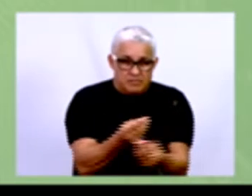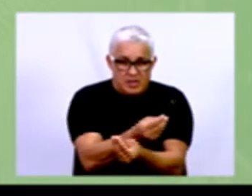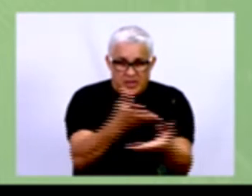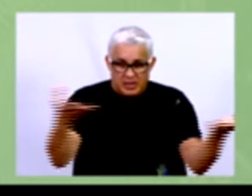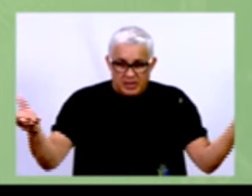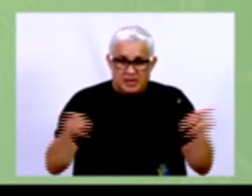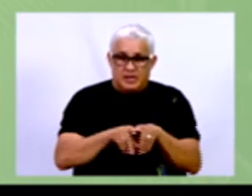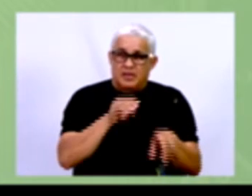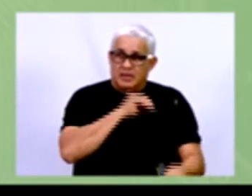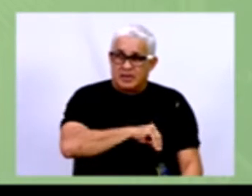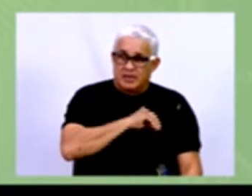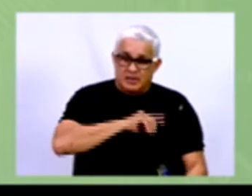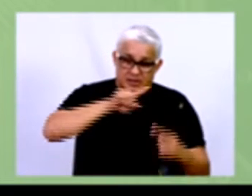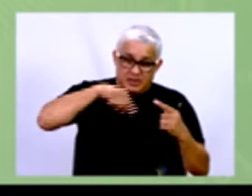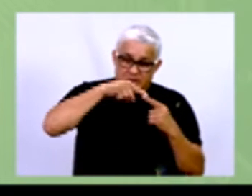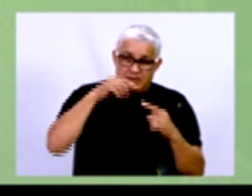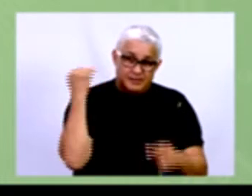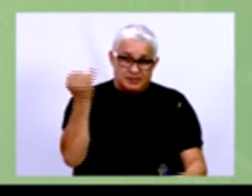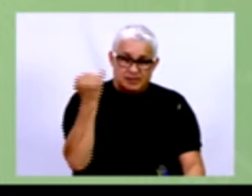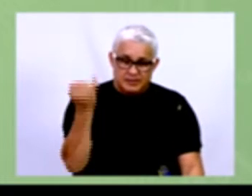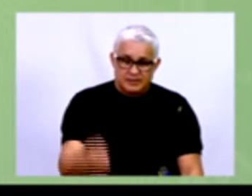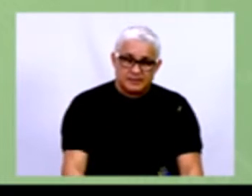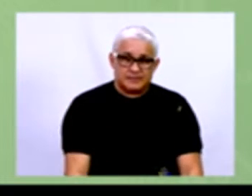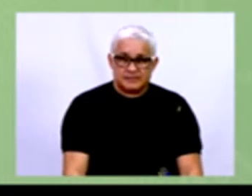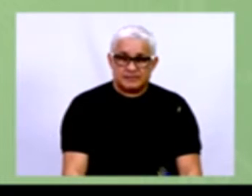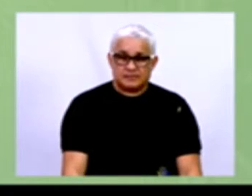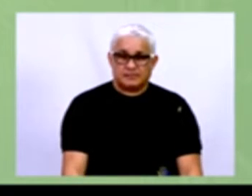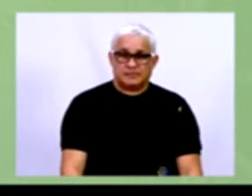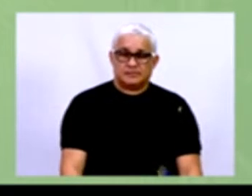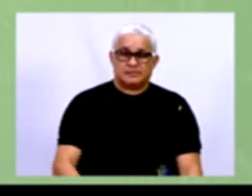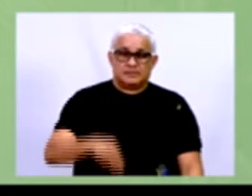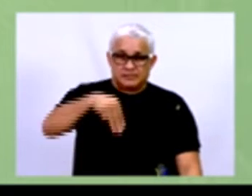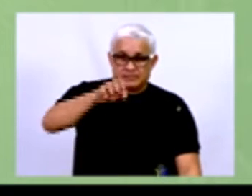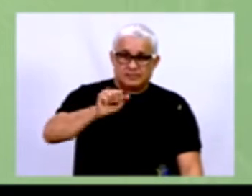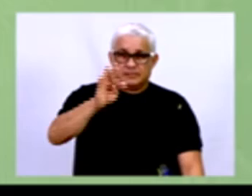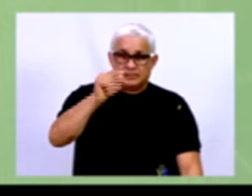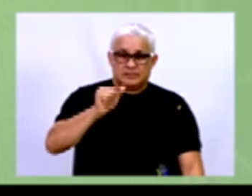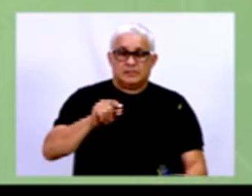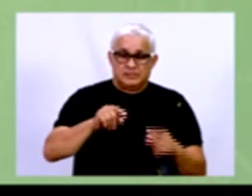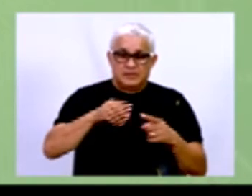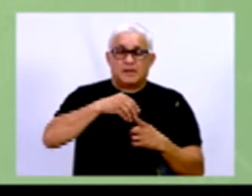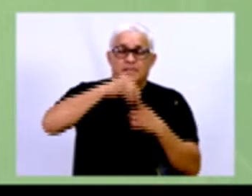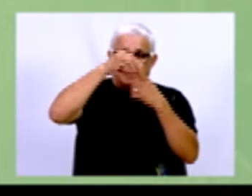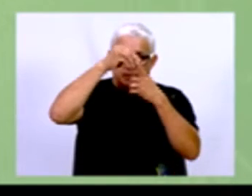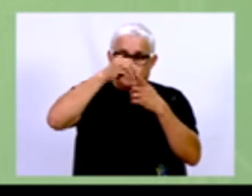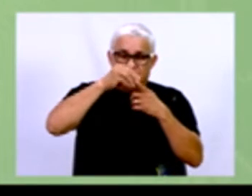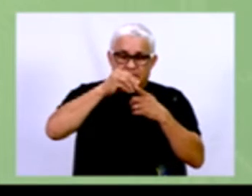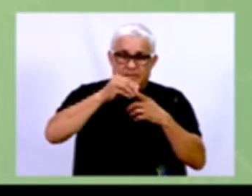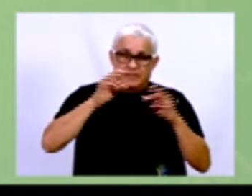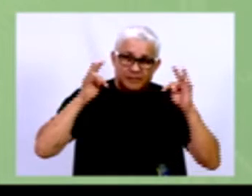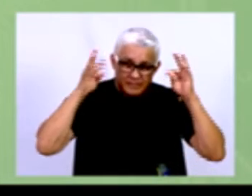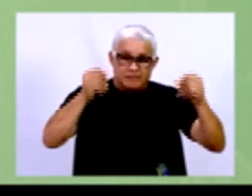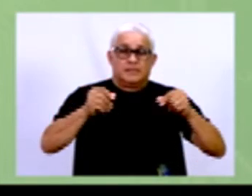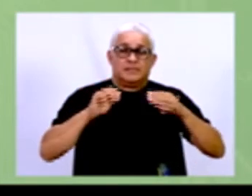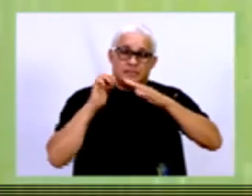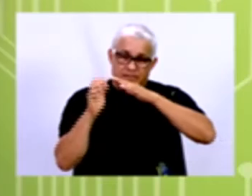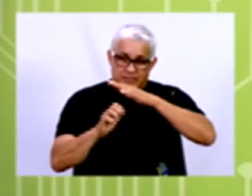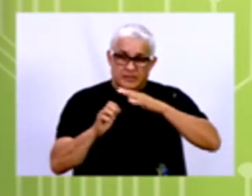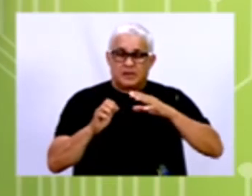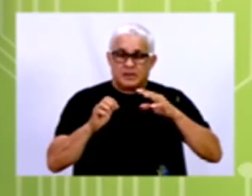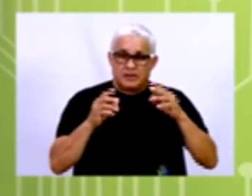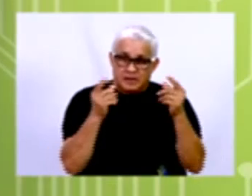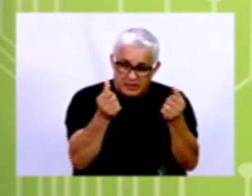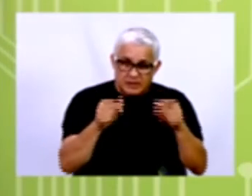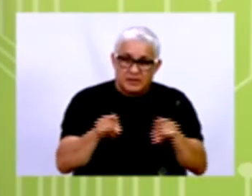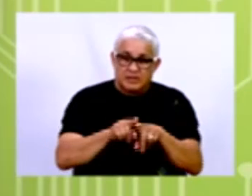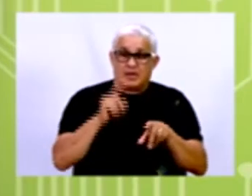Né? Esse é um objetivo importante. E a meta importante, ou principal, perseguida pela maioria das economias. Embora isso